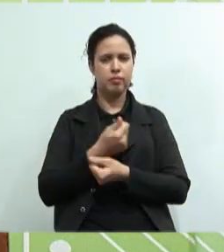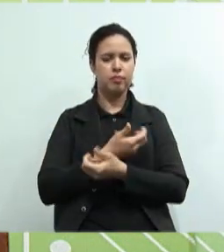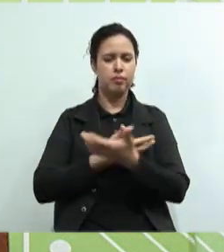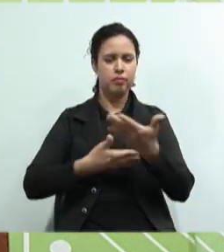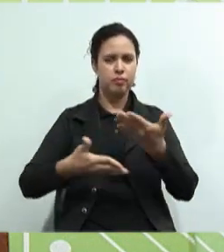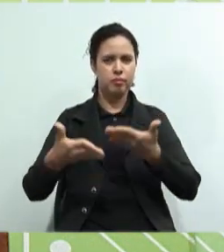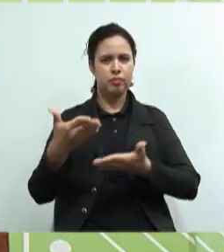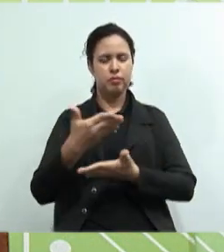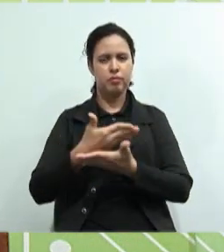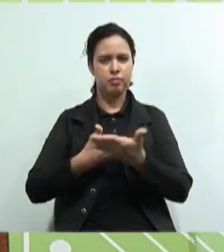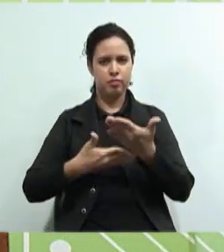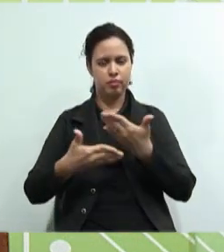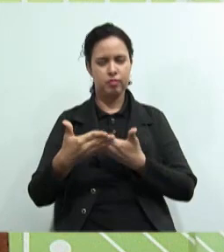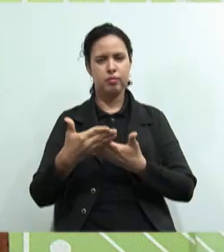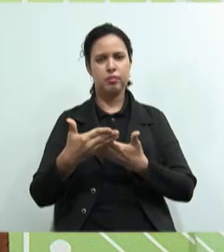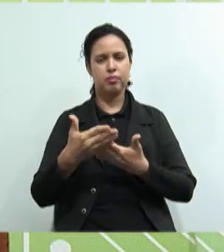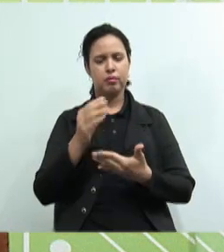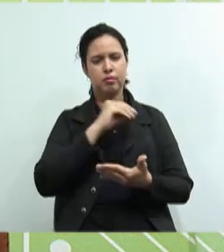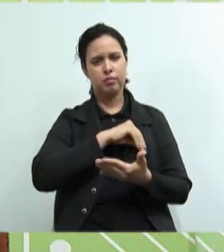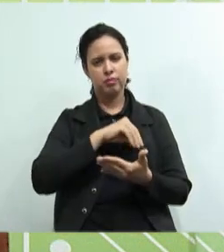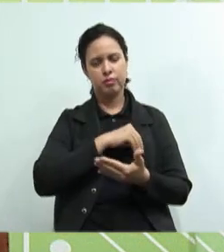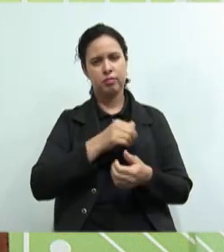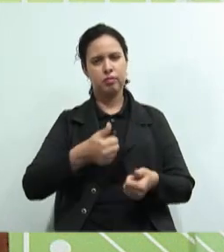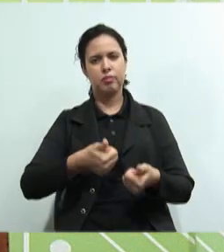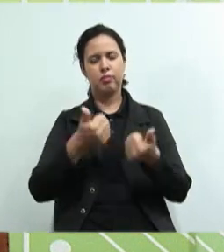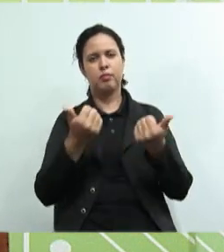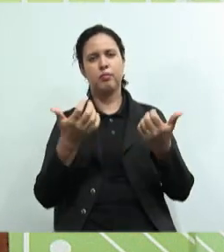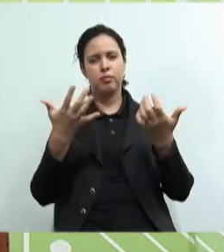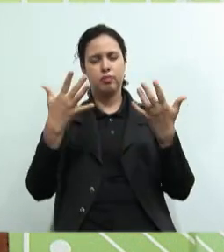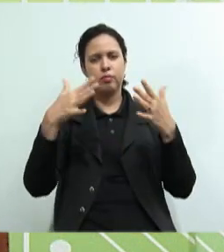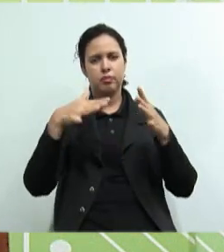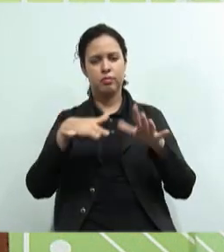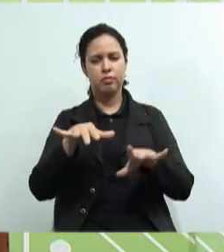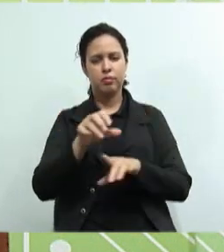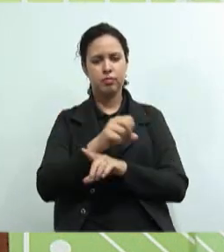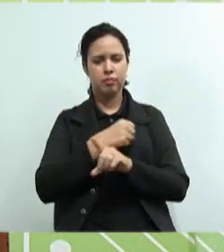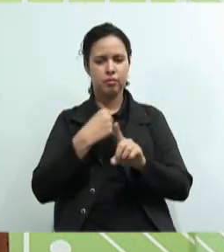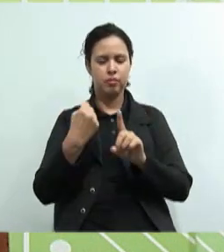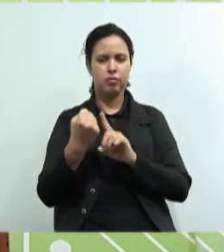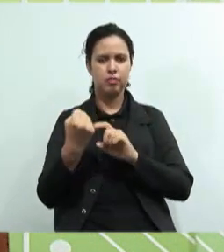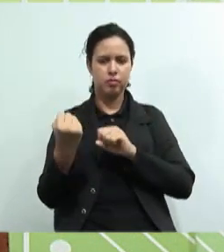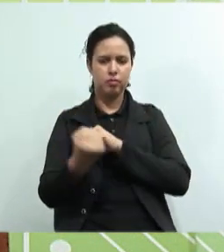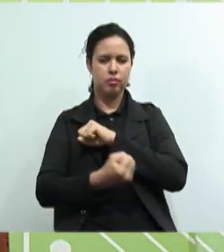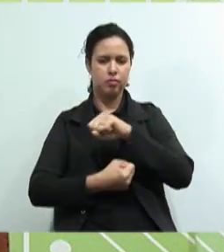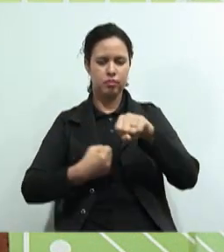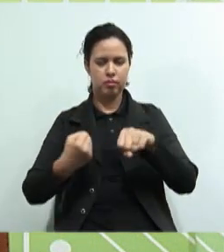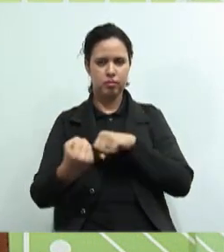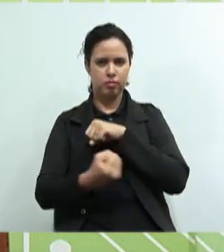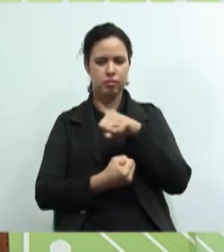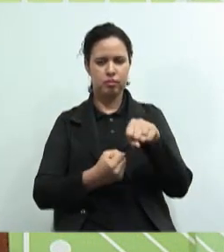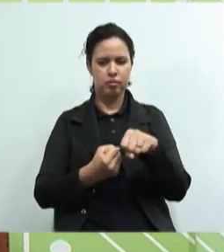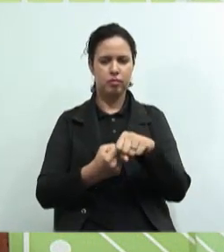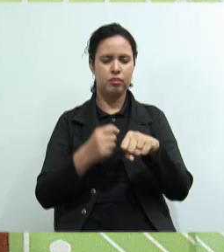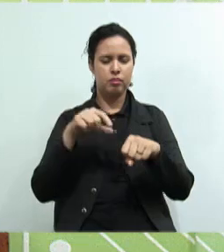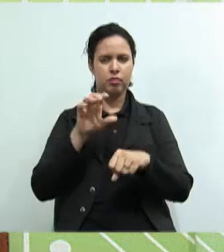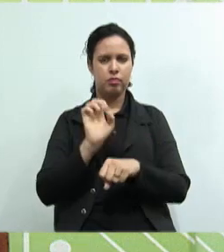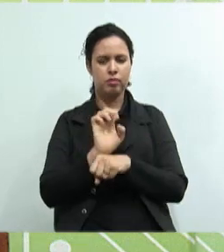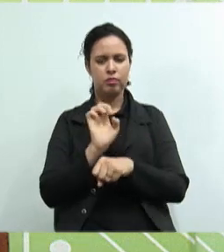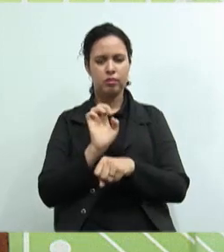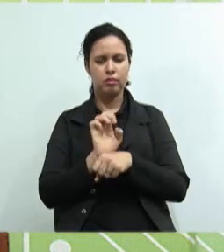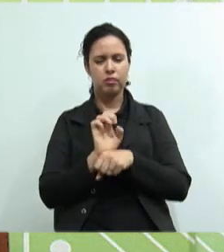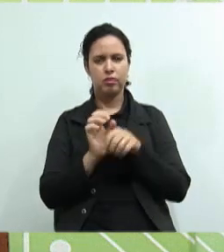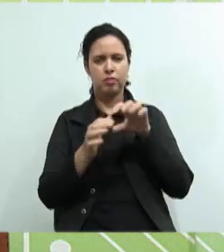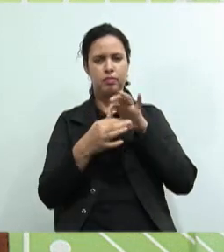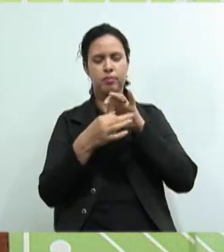distribuição de renda, uma melhoria na inclusão social e uma melhoria na sustentabilidade da economia do nosso estado. Isso muito